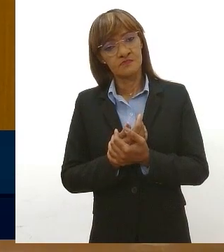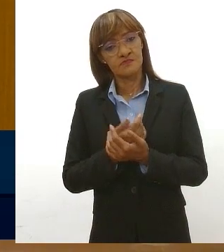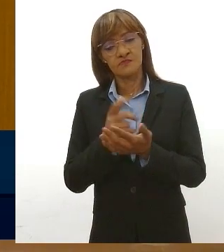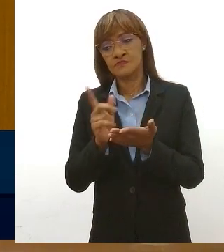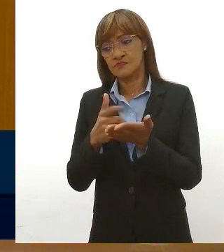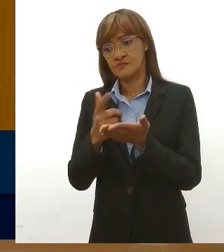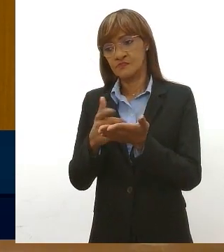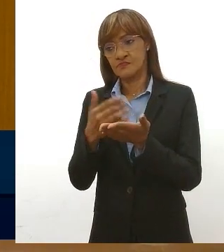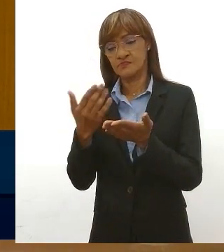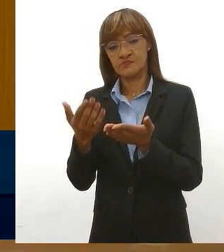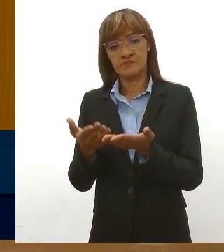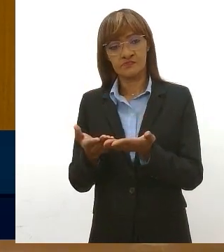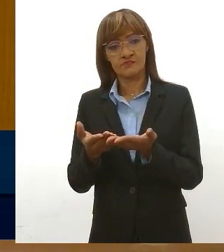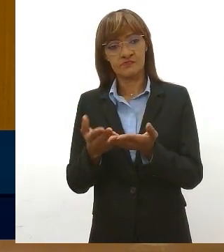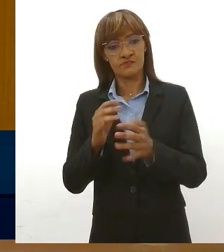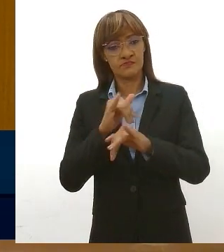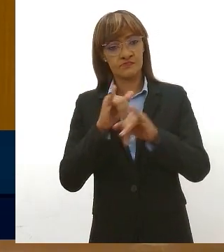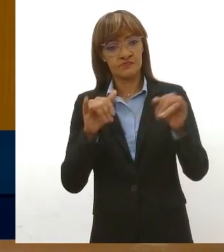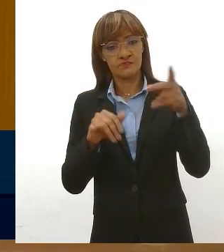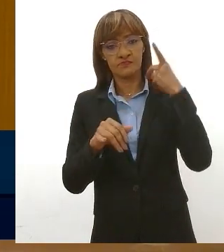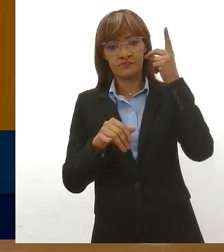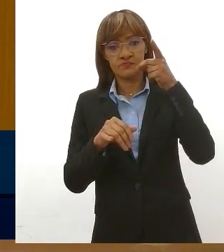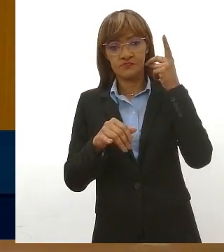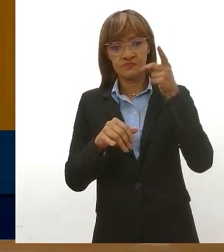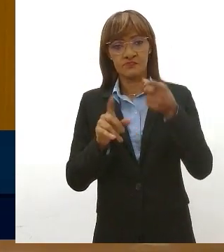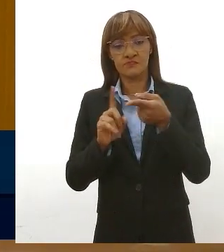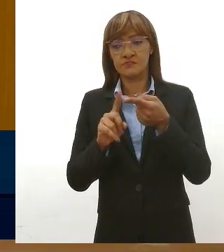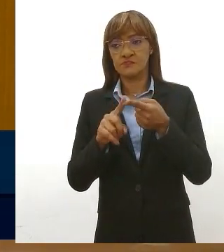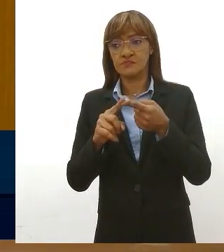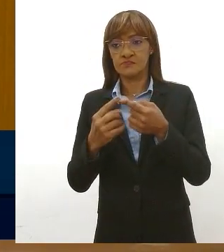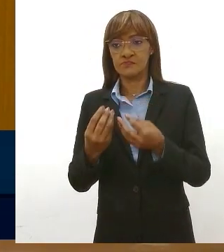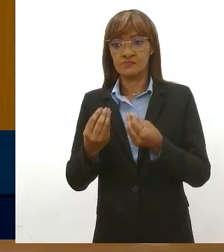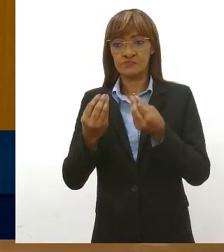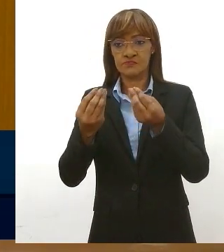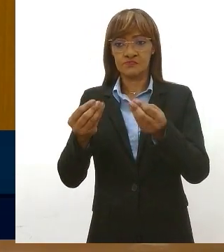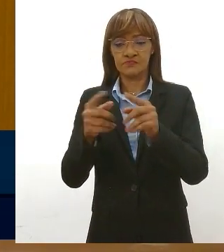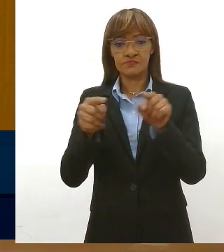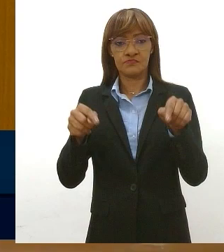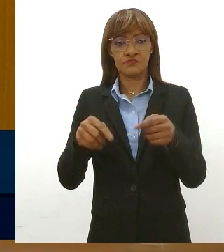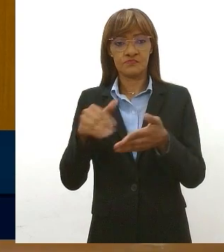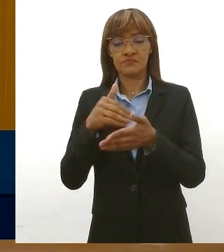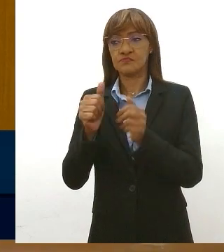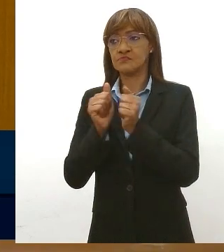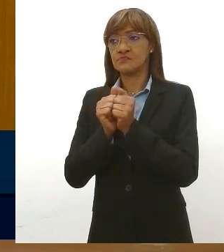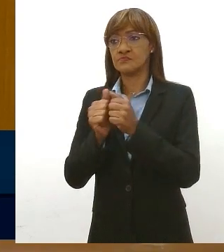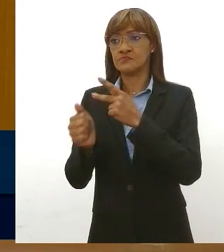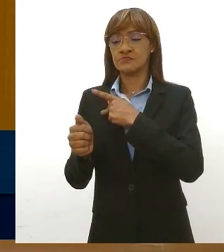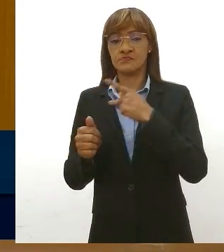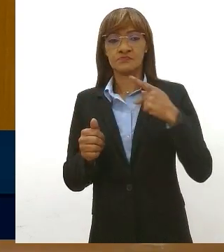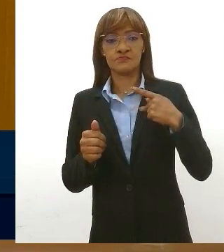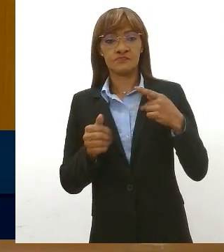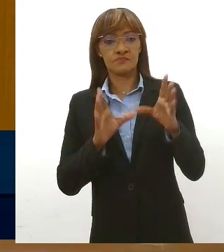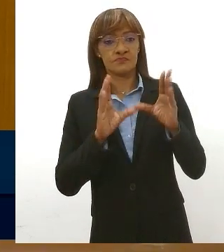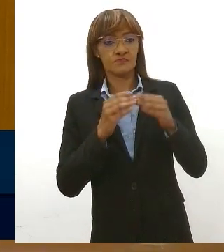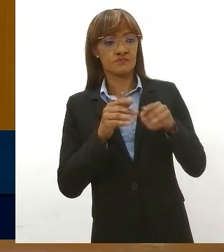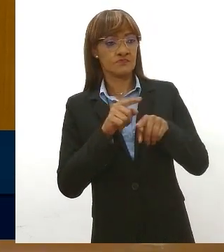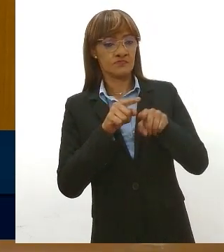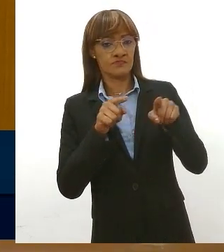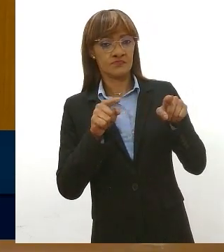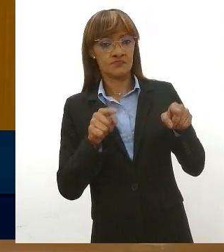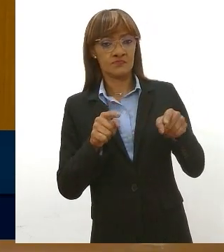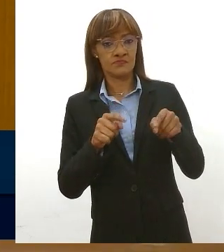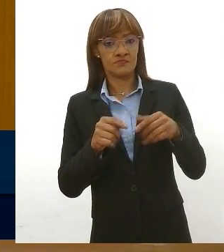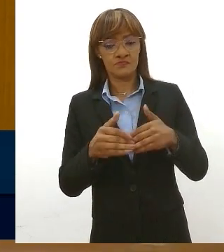nós estaremos fazendo a entrega dessas literaturas junto com o pastor Reginaldo e toda a sua equipe nos próximos dias. E eu peço aos colegas que